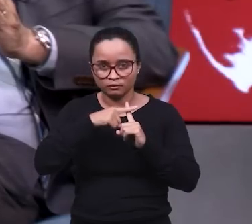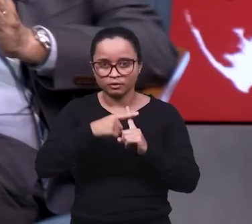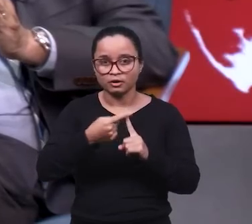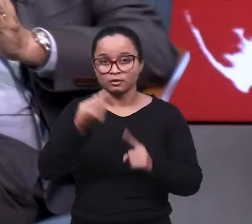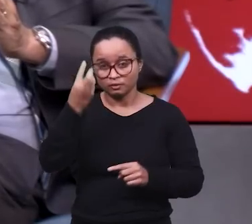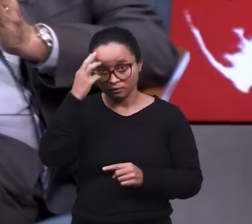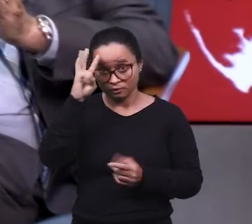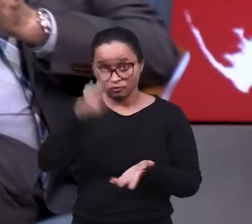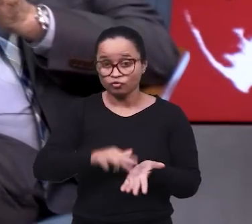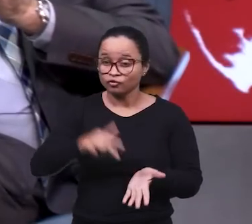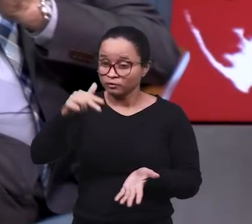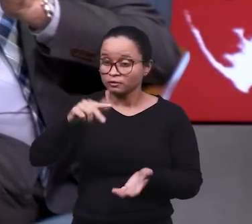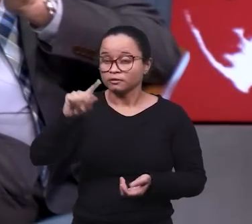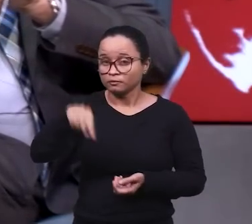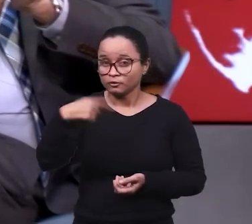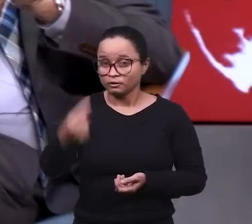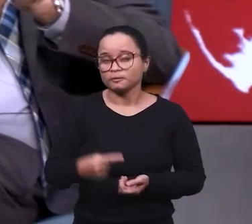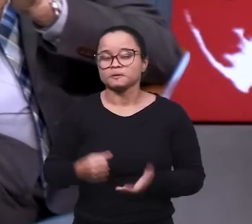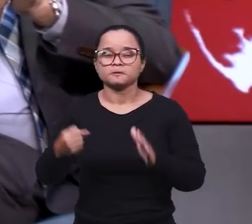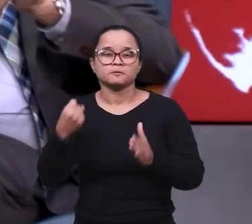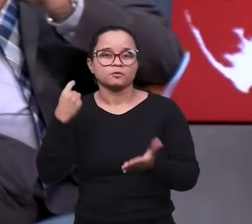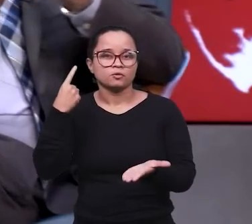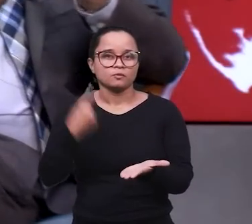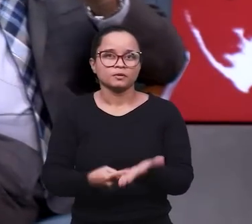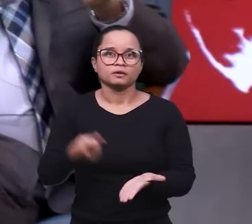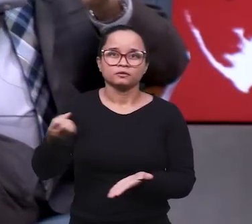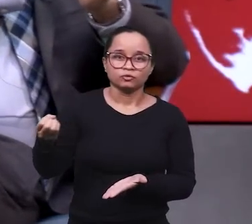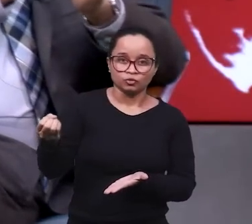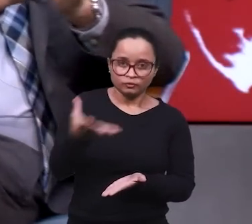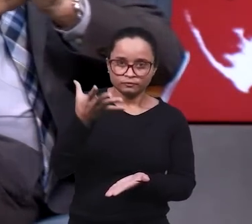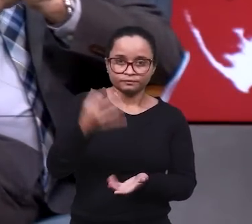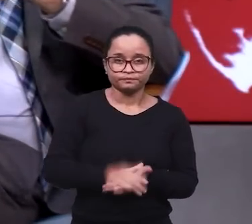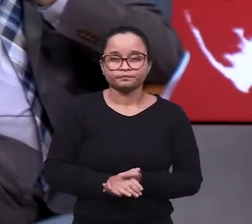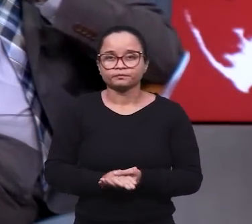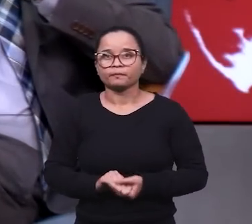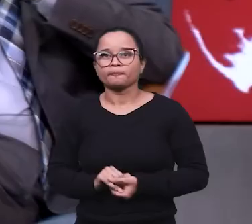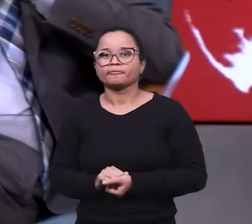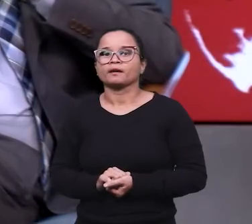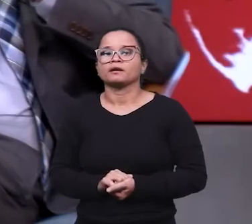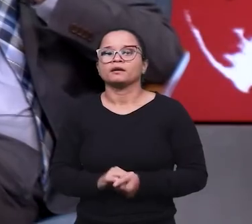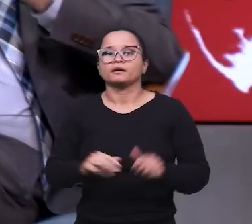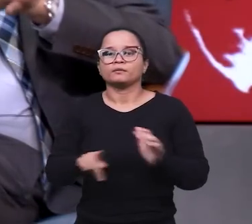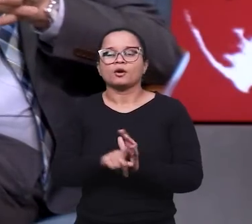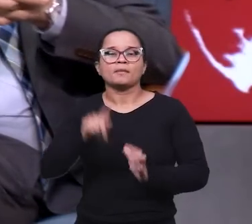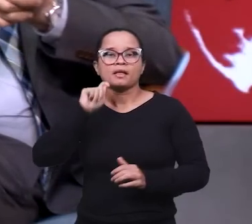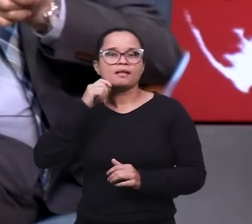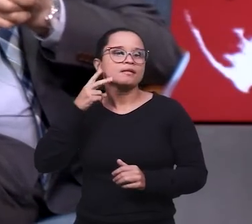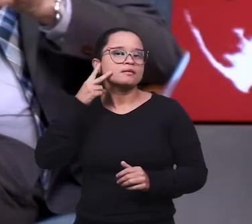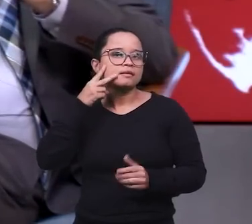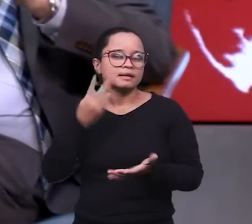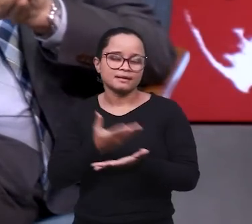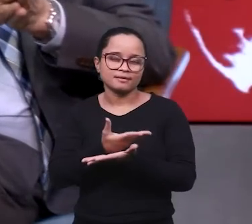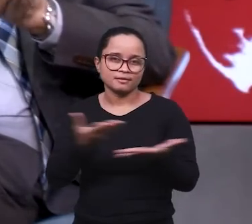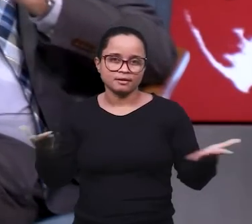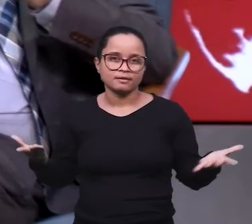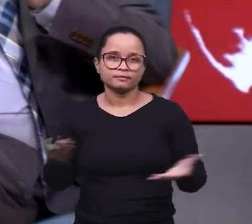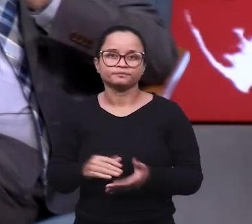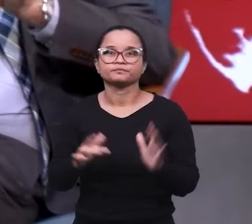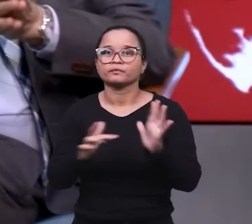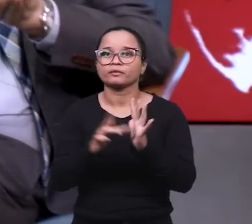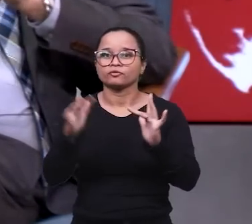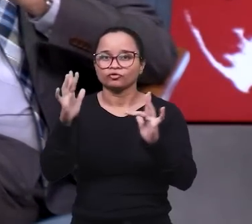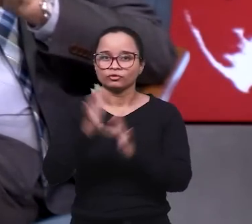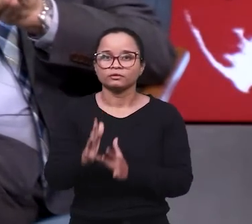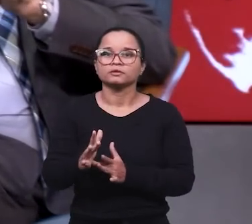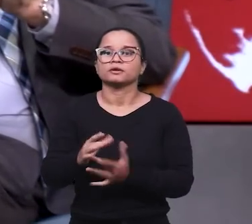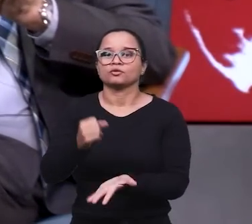e ressurreição. Nós estamos vivendo um novo pacto que foi estabelecido na ceia. Na ceia,